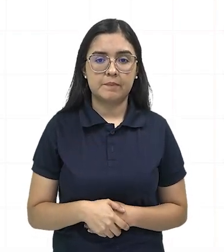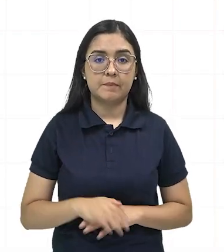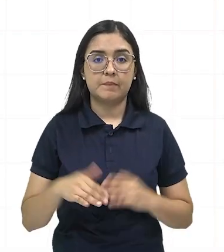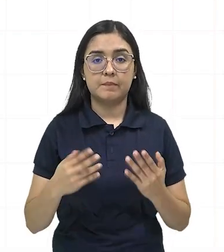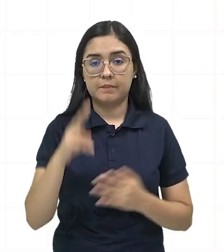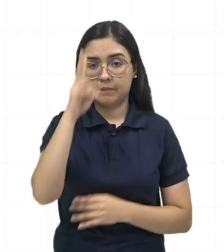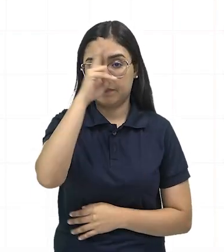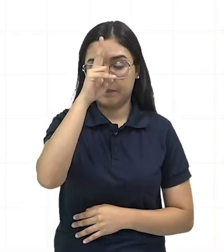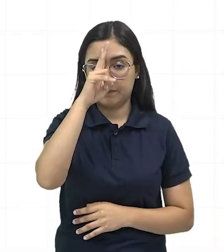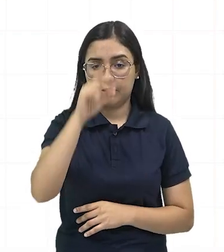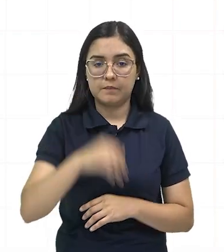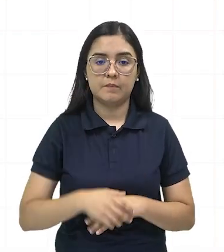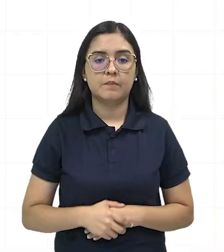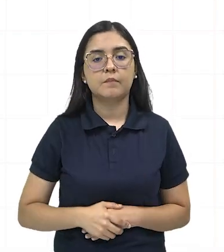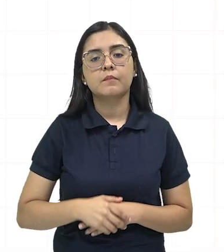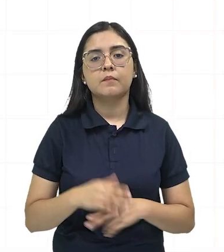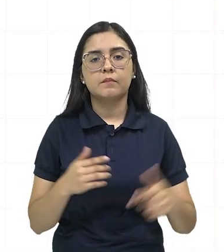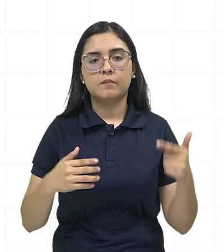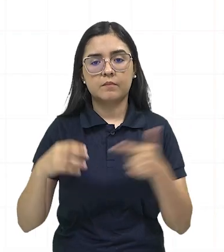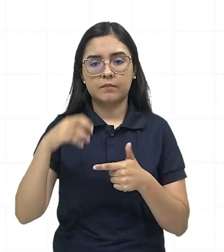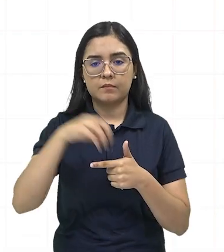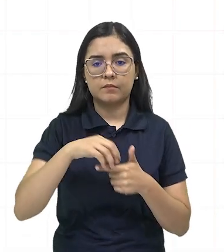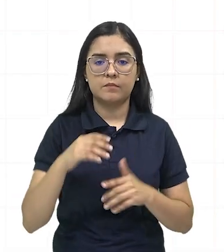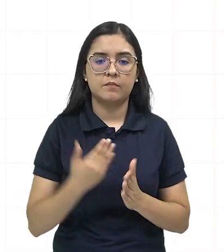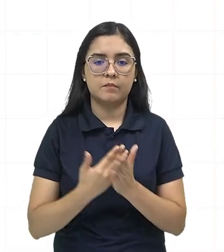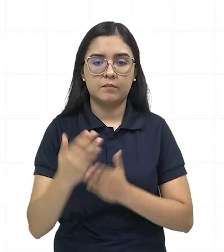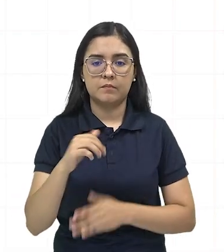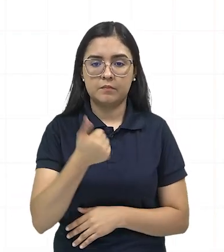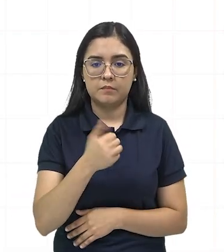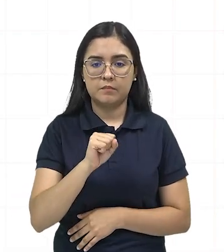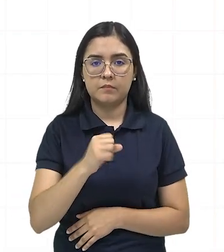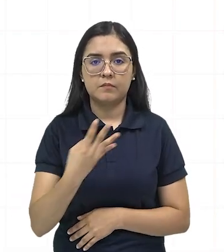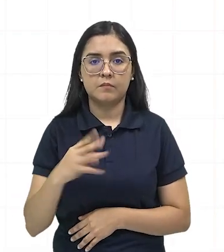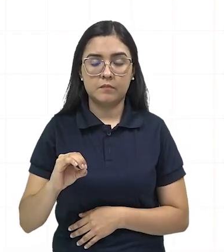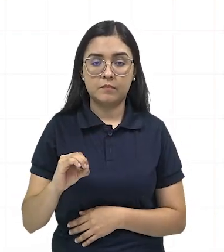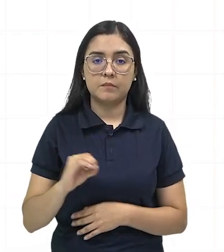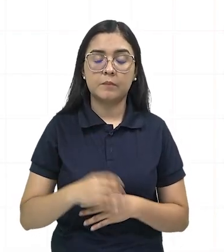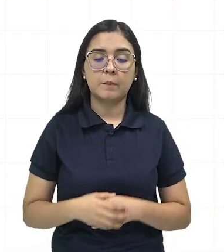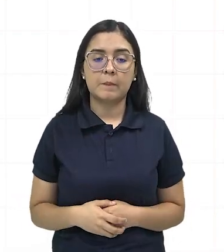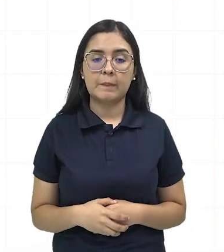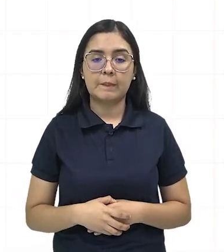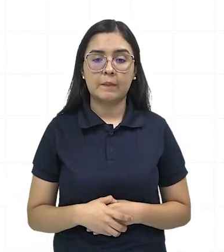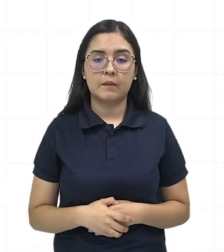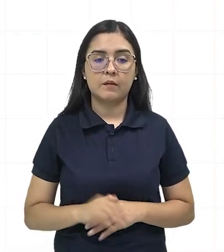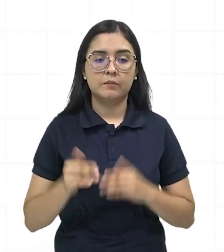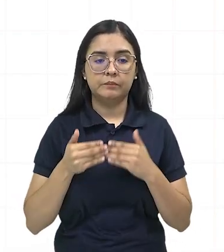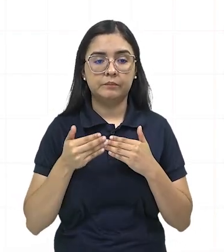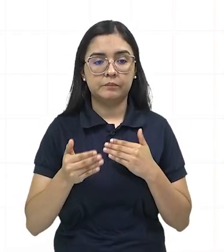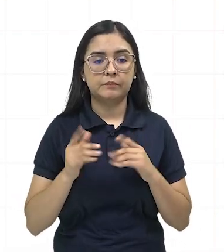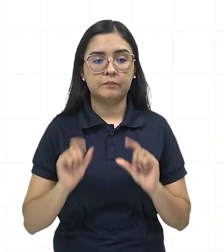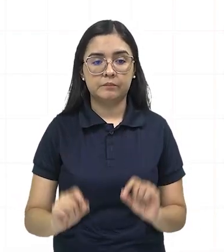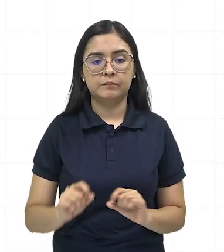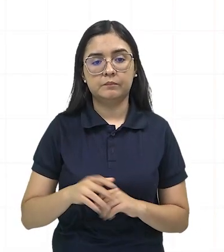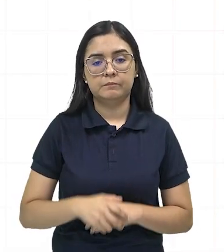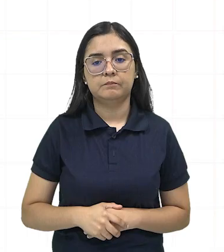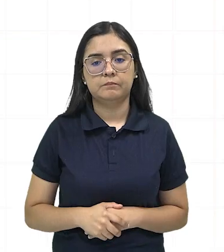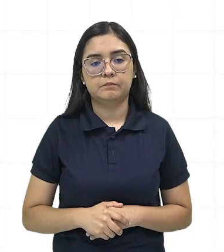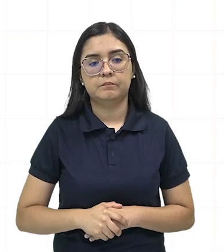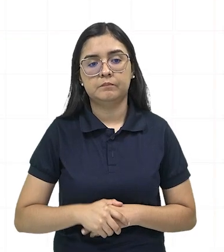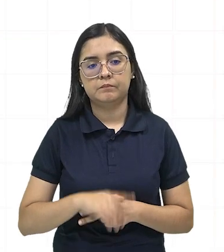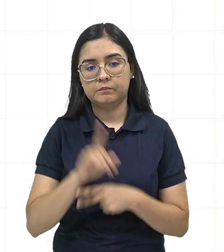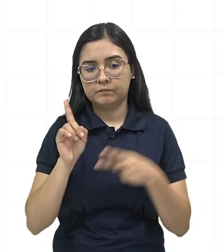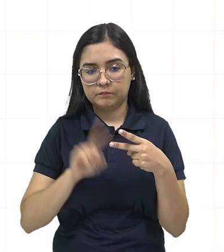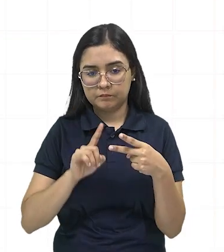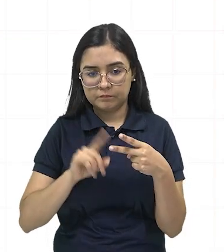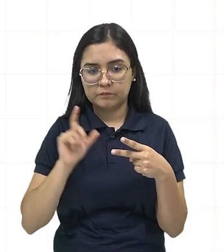1845, lembrando que o segundo reinado tem início em 1840, tá bom? Continuando, o segundo ponto desse regulamento